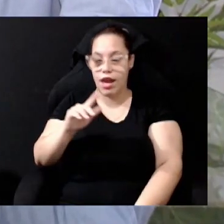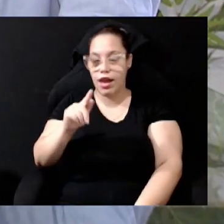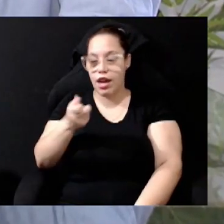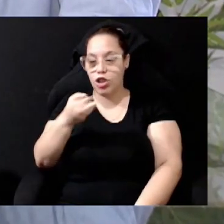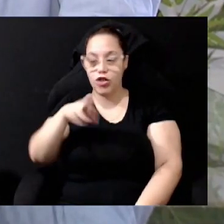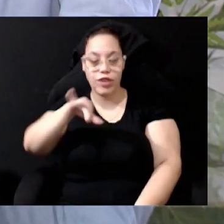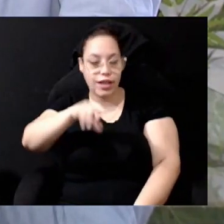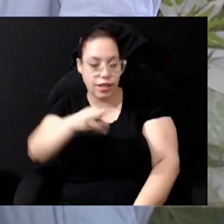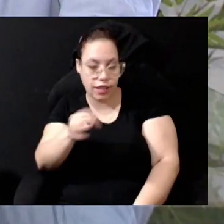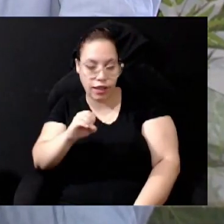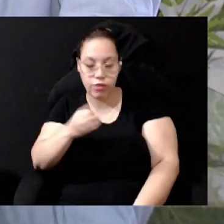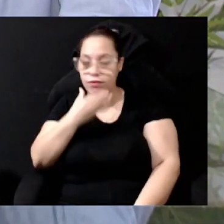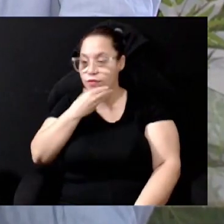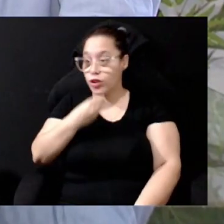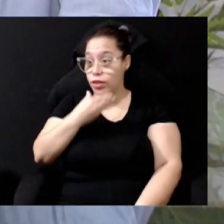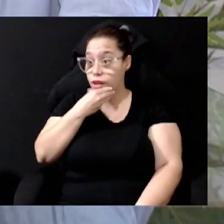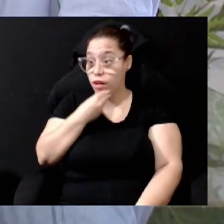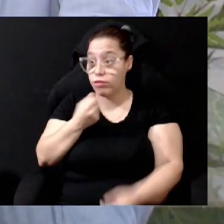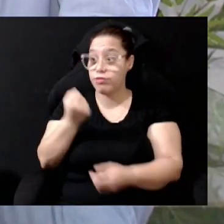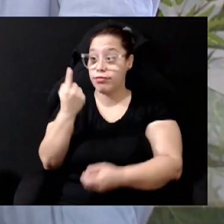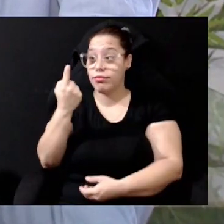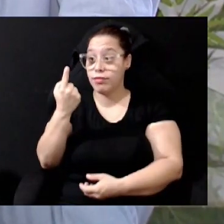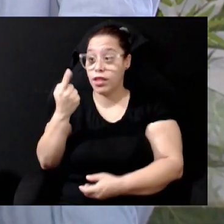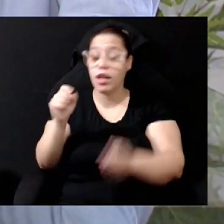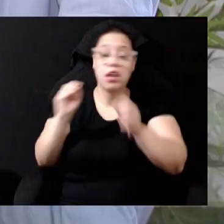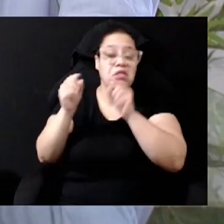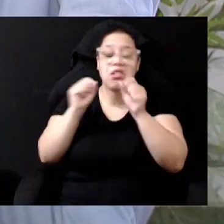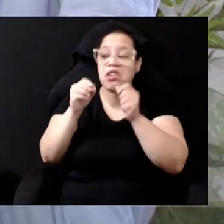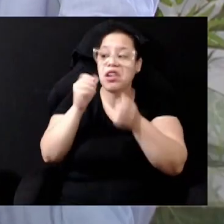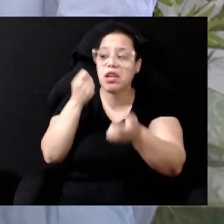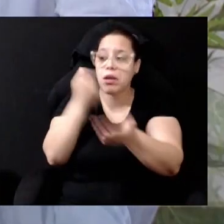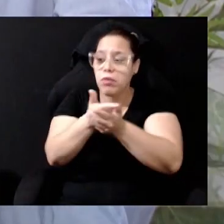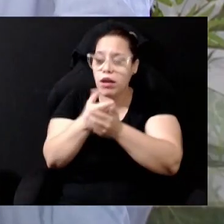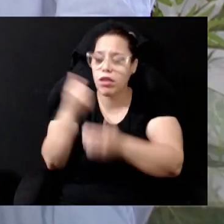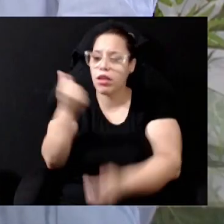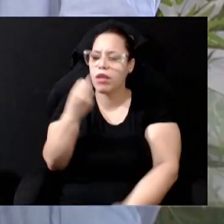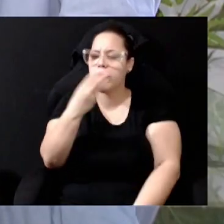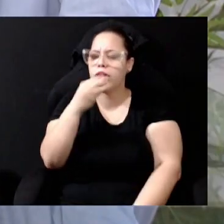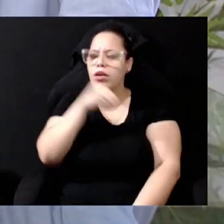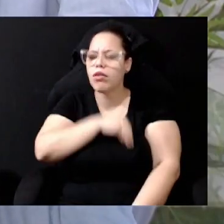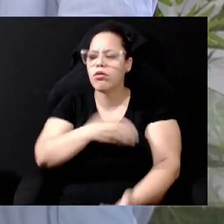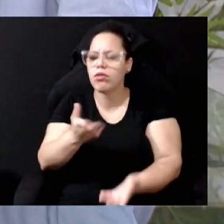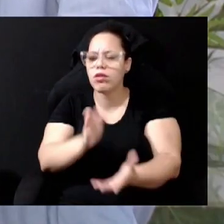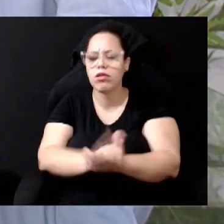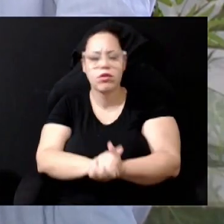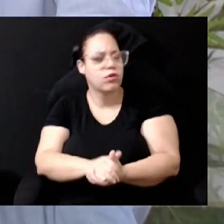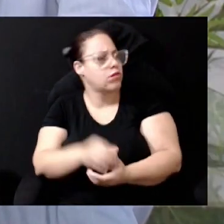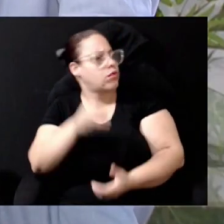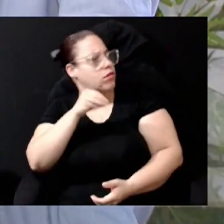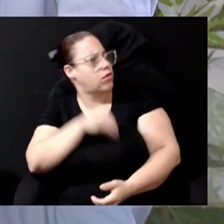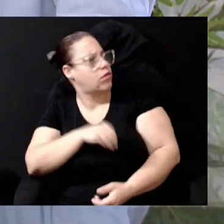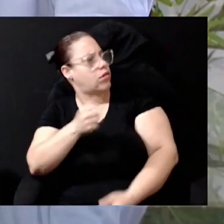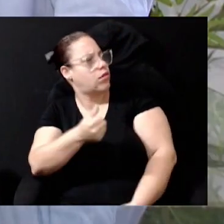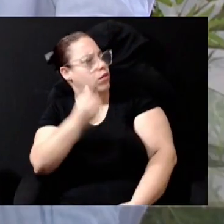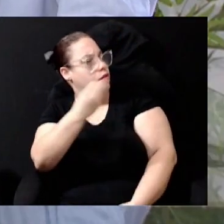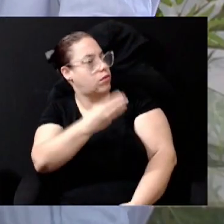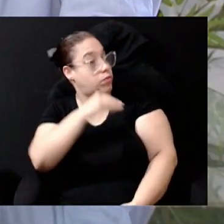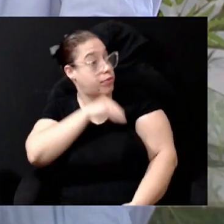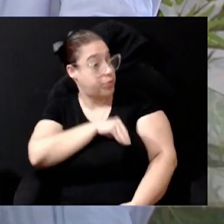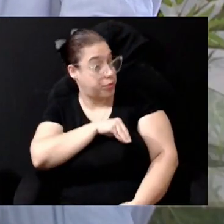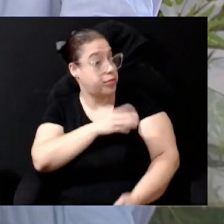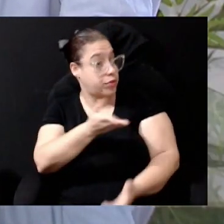gente começar, né, primeiro de tudo, o que é esse pagamento do 13º salário? Olha, o pagamento do 13º salário